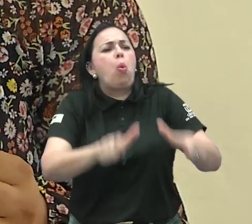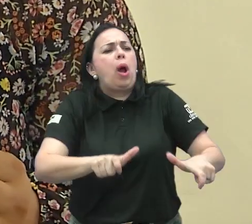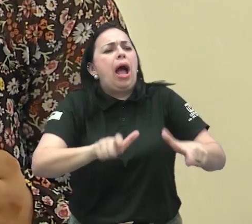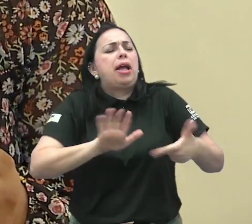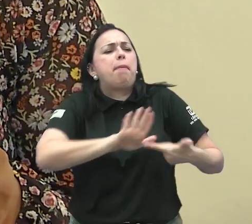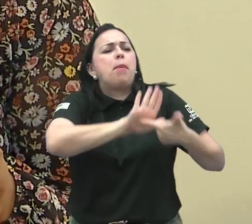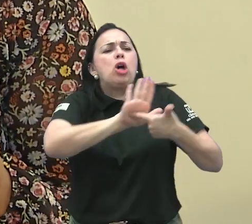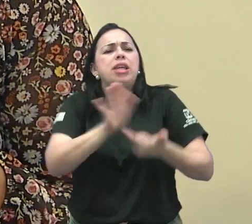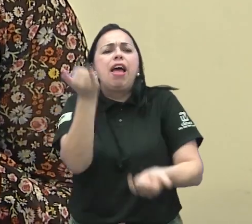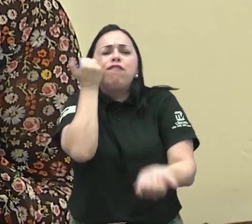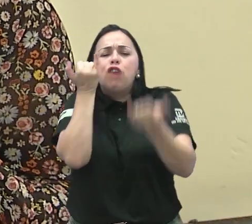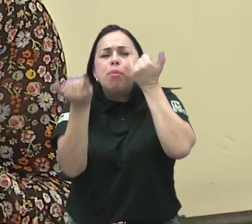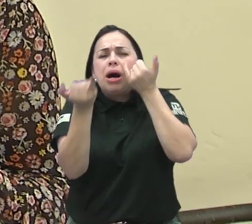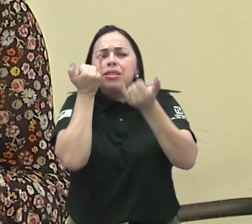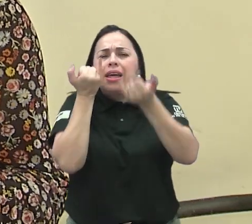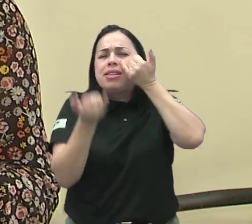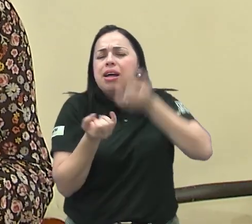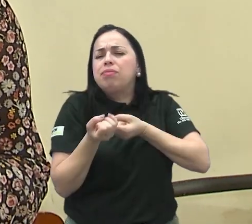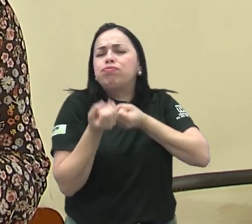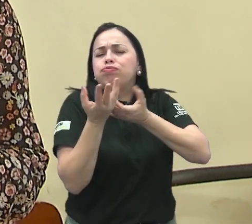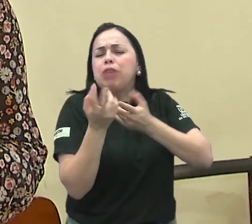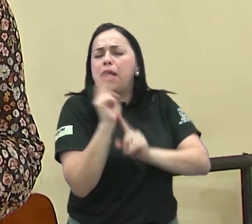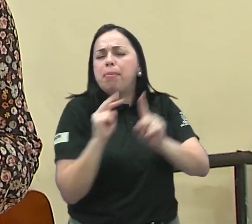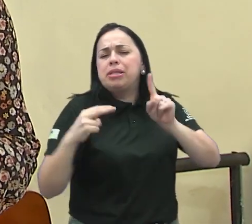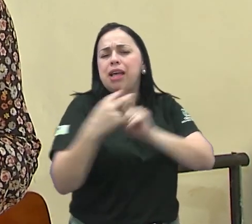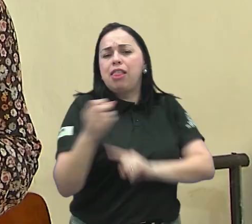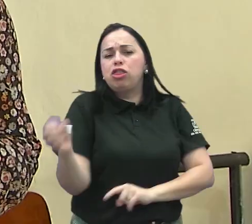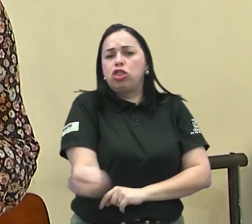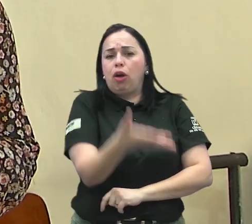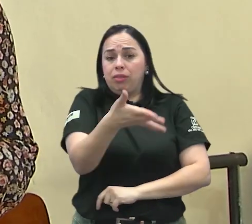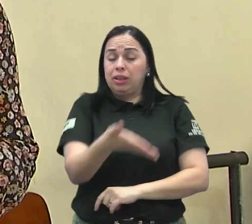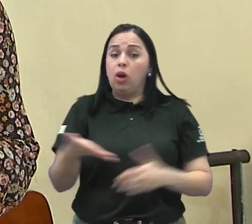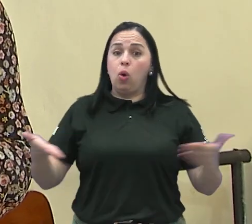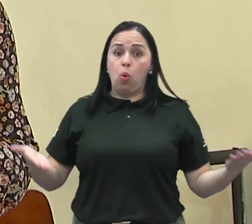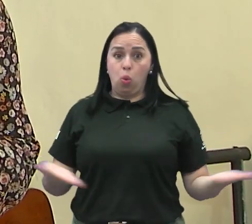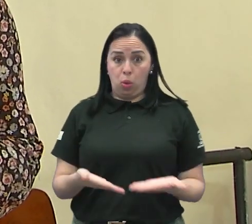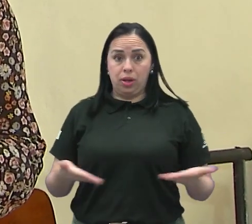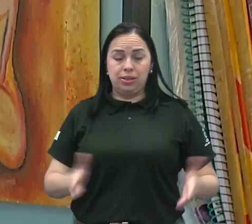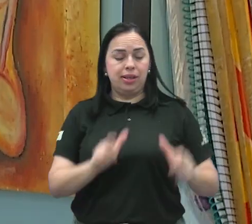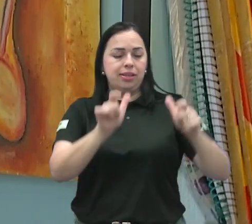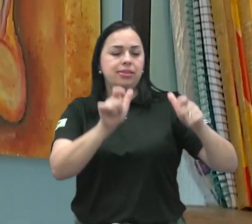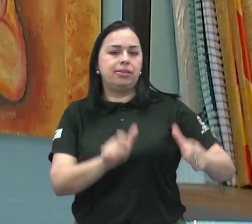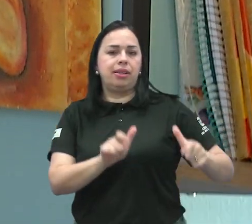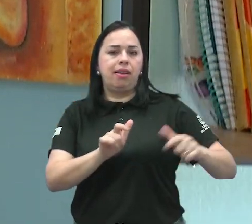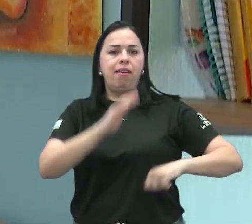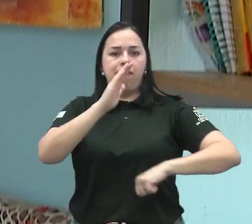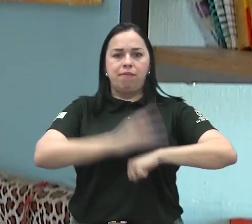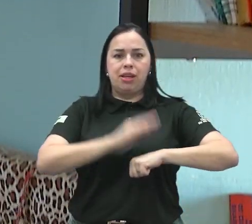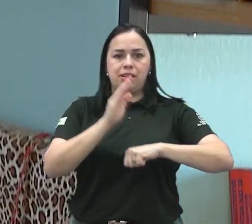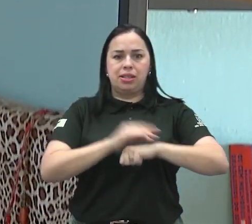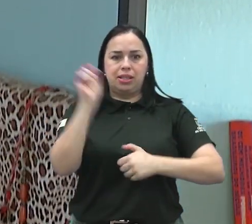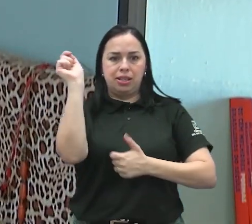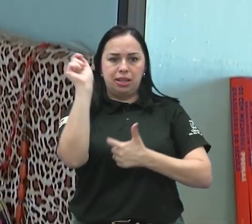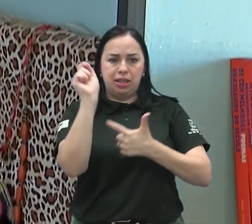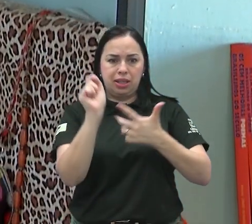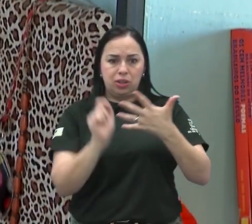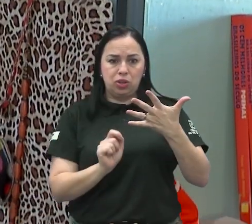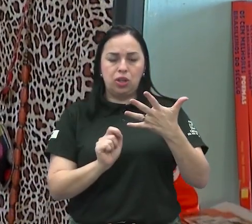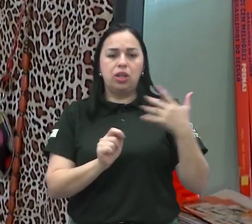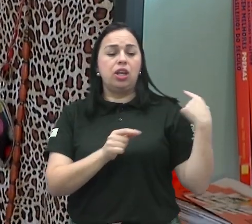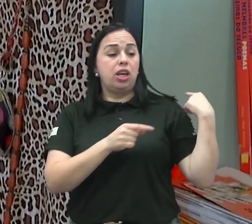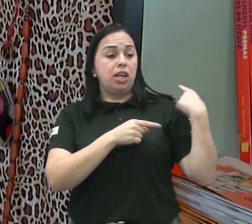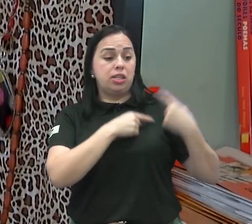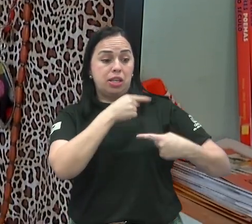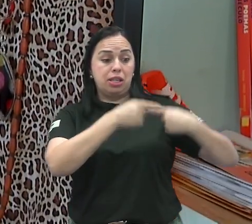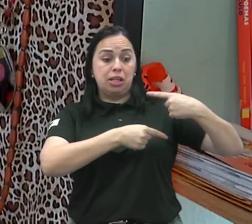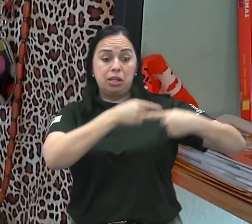necessidade de um local que pudesse apresentar para a comunidade novas perspectivas. Hoje, o local realiza atividades